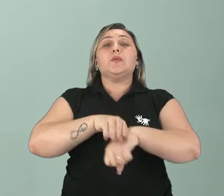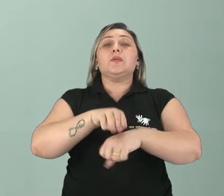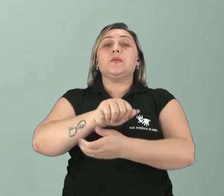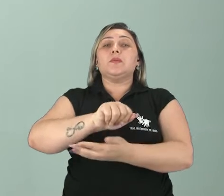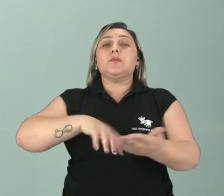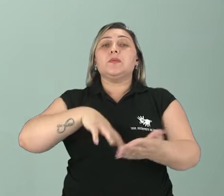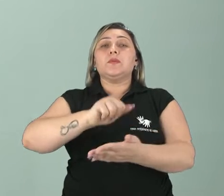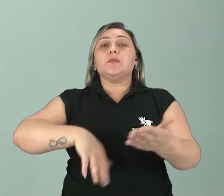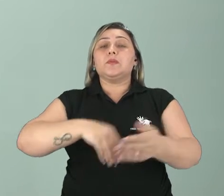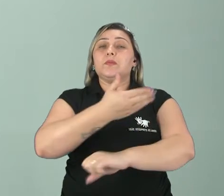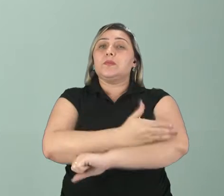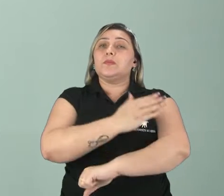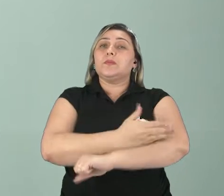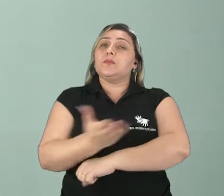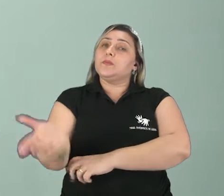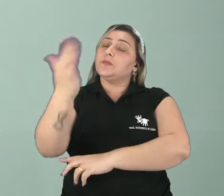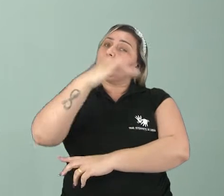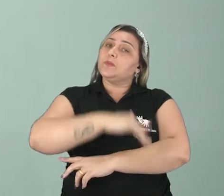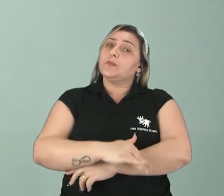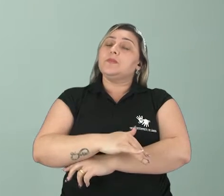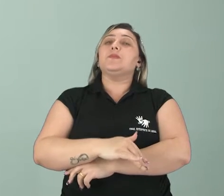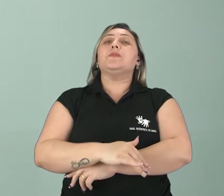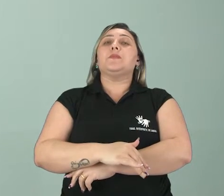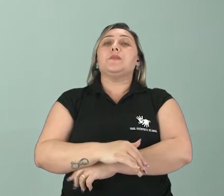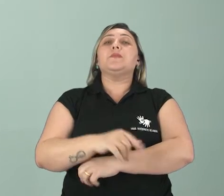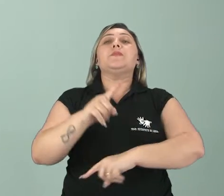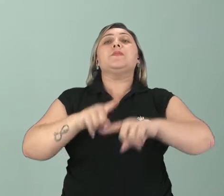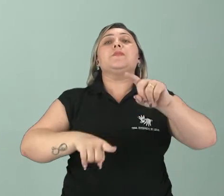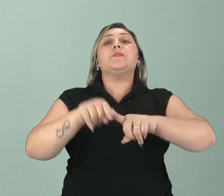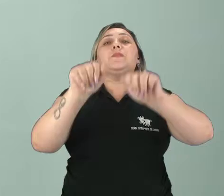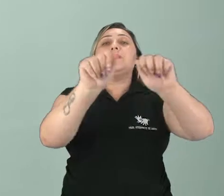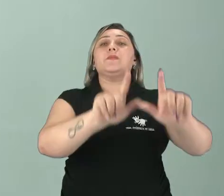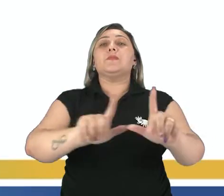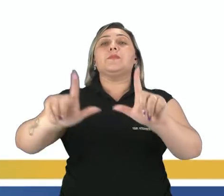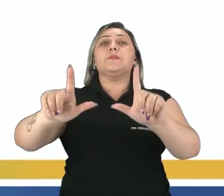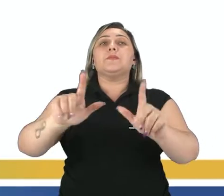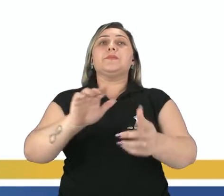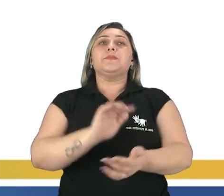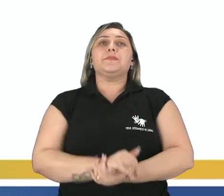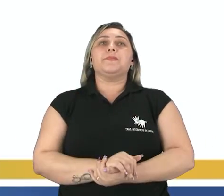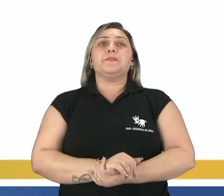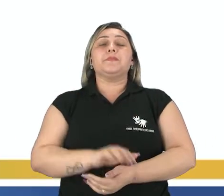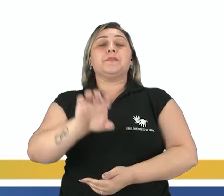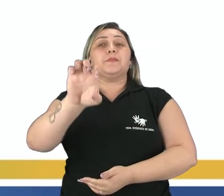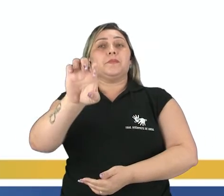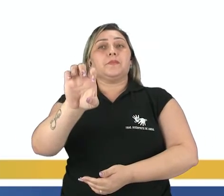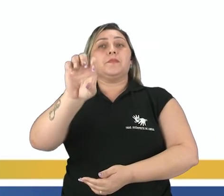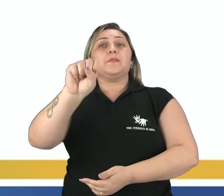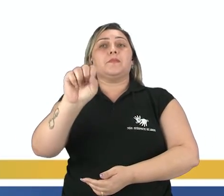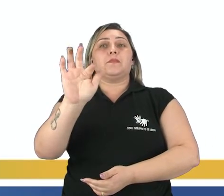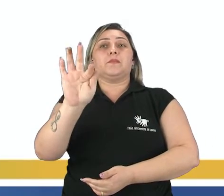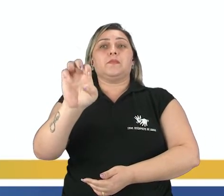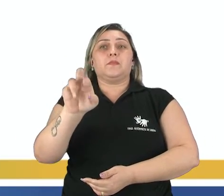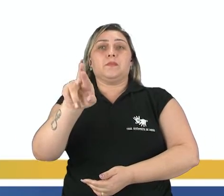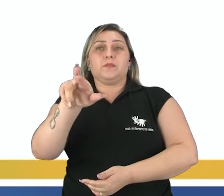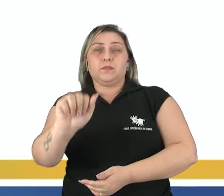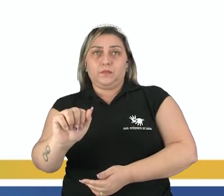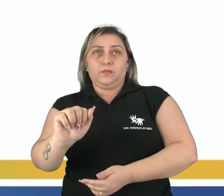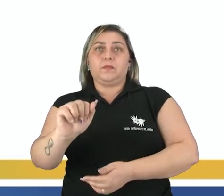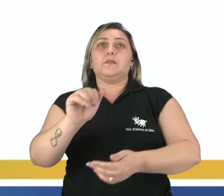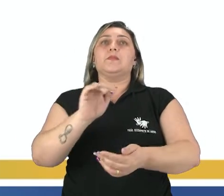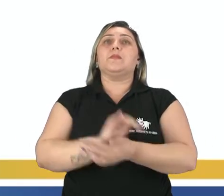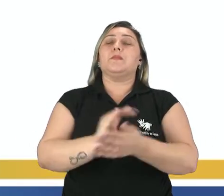Exercitando. Então, vem comigo e acompanhe o nosso material. Então, olha só, como o nosso estudo de hoje